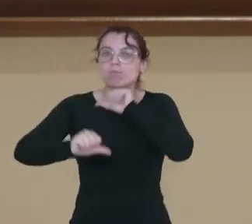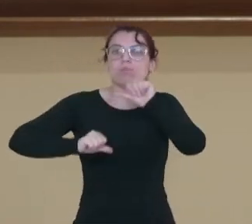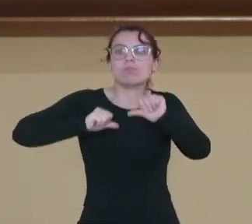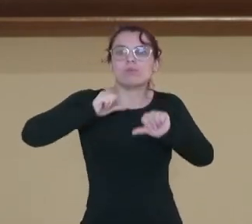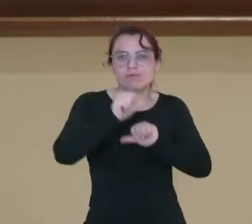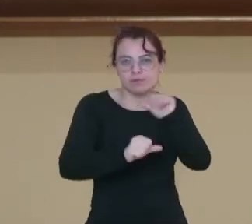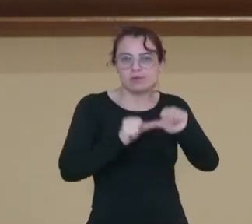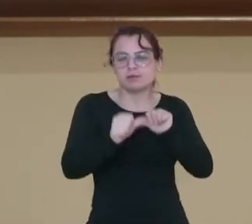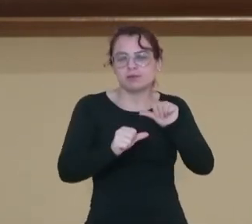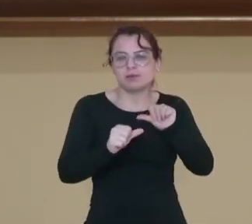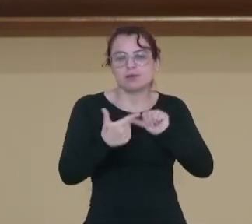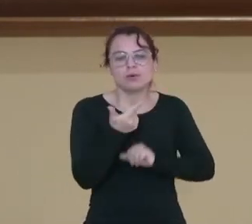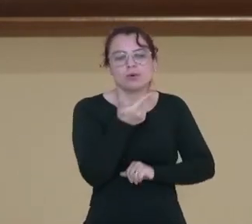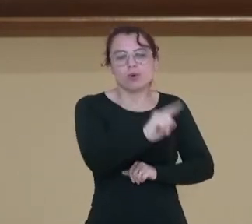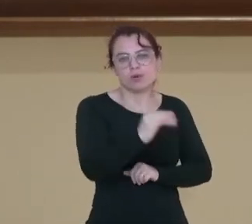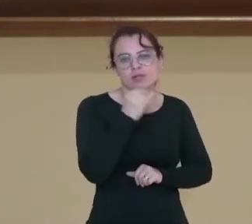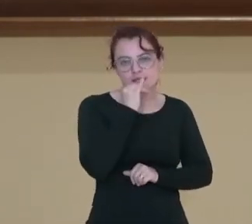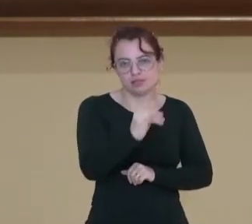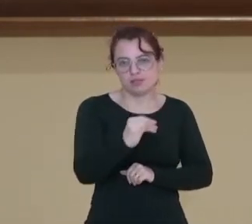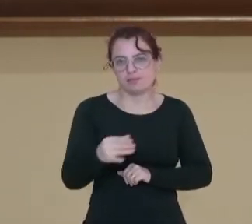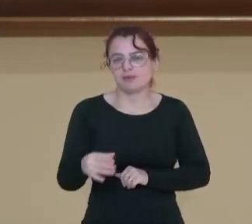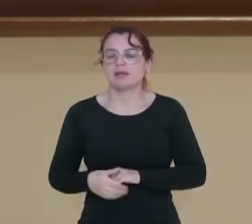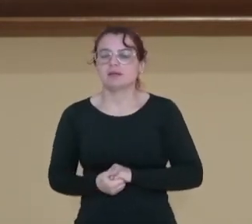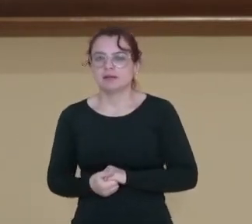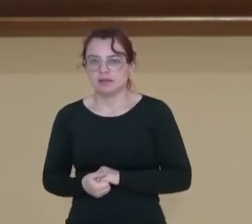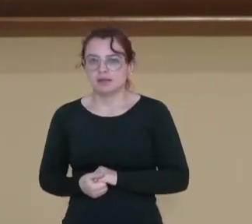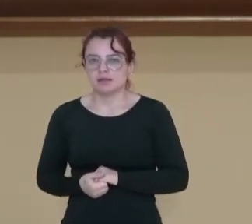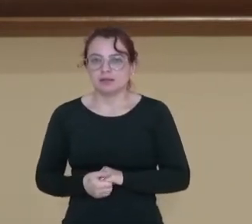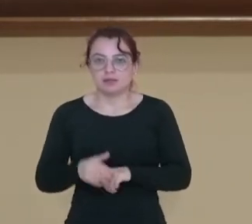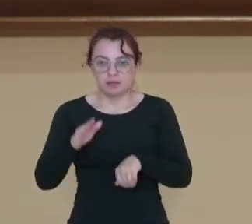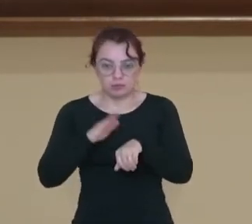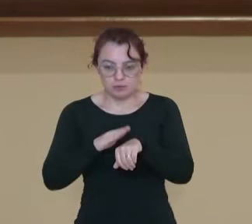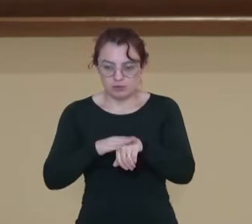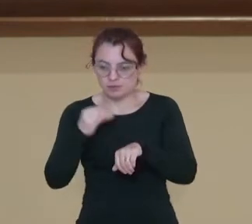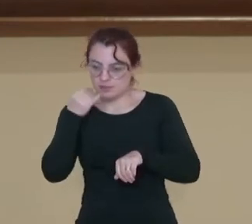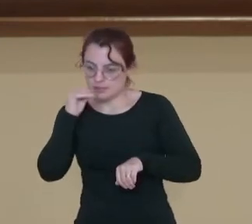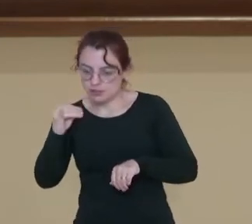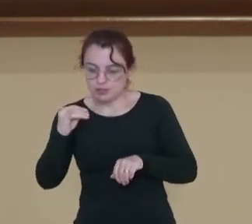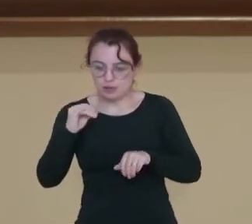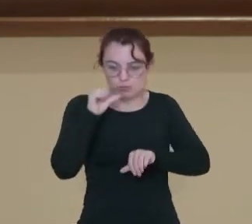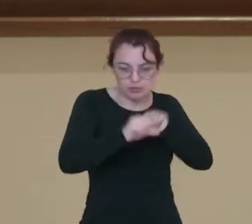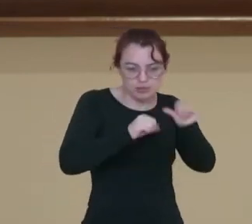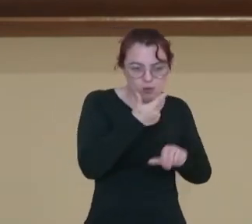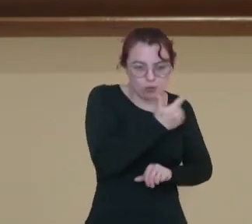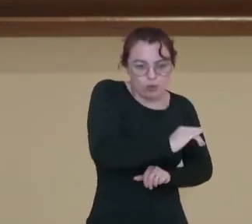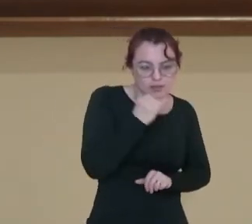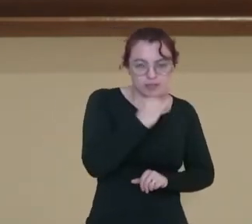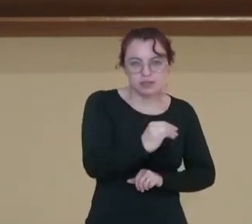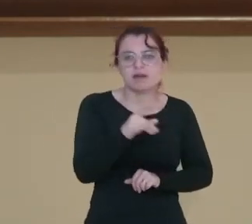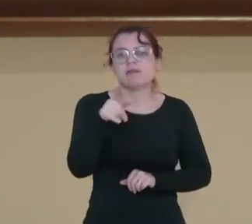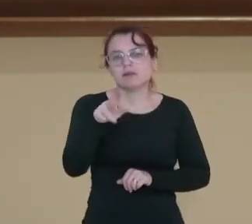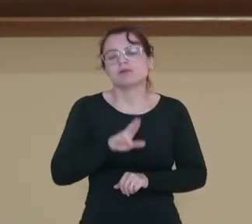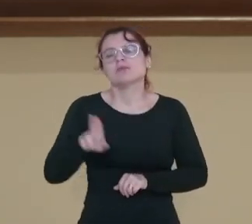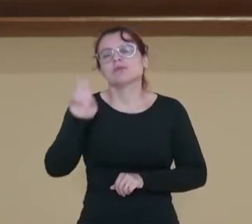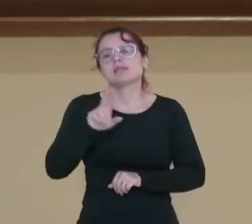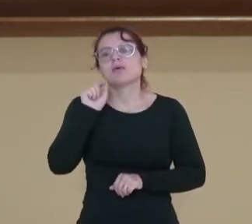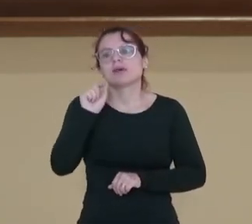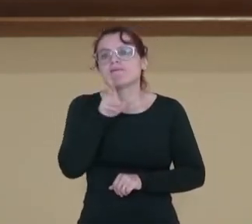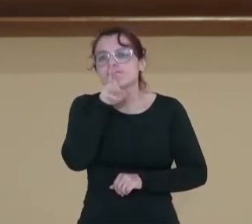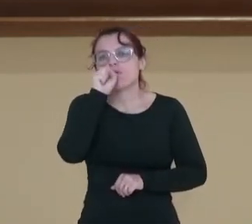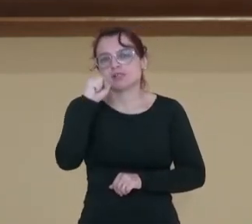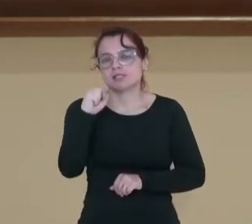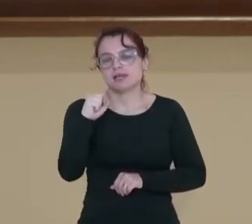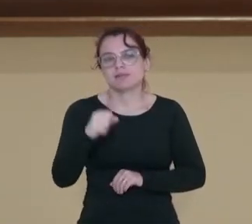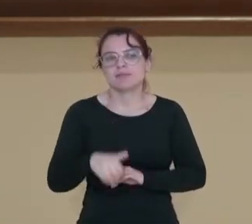em outra. Tá? Sempre que você tiver uma transformação de uma forma de energia em outra, você vai usar uma força para isso.